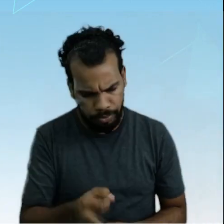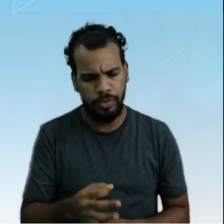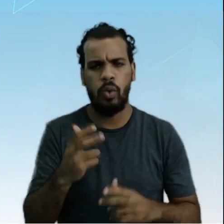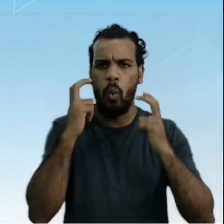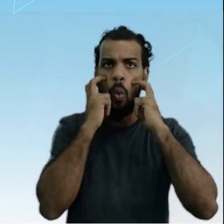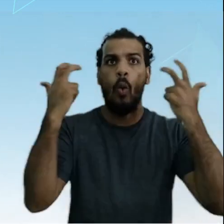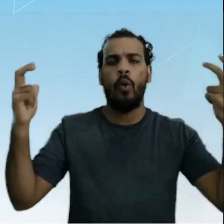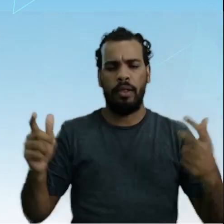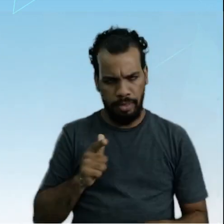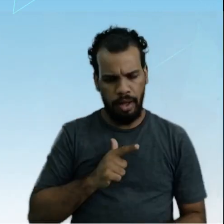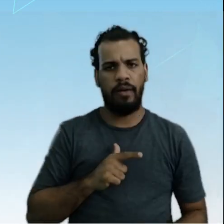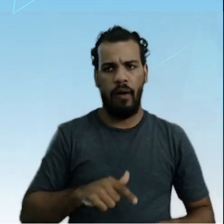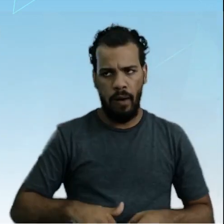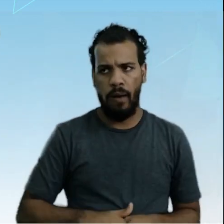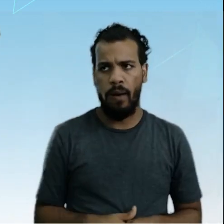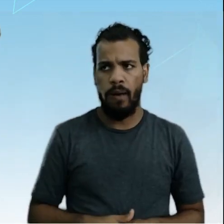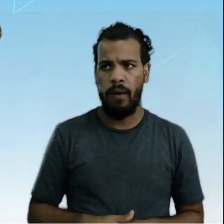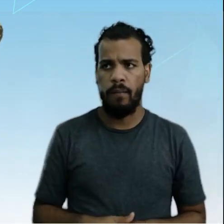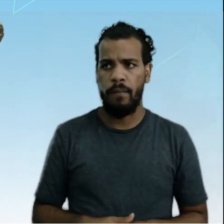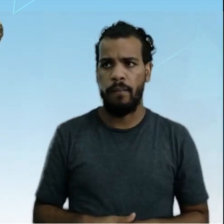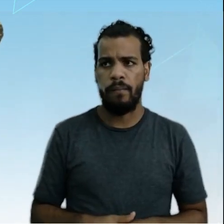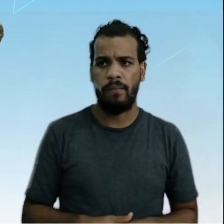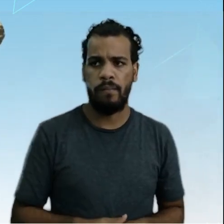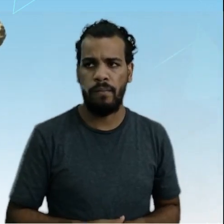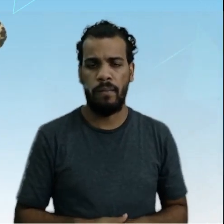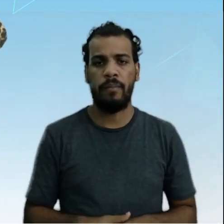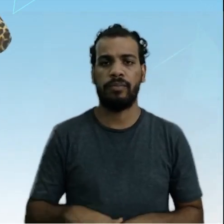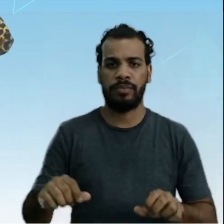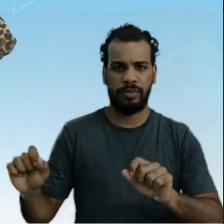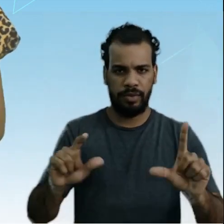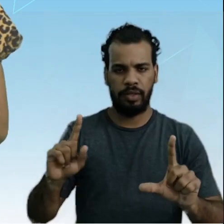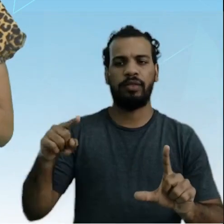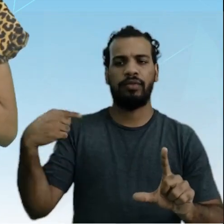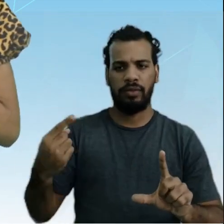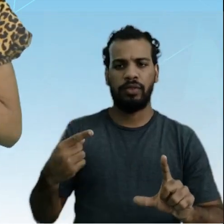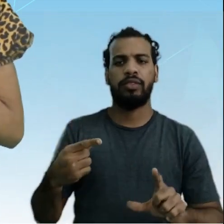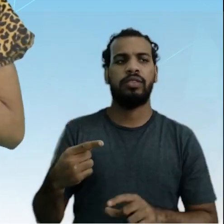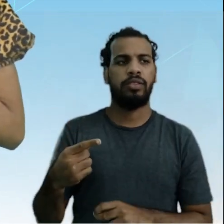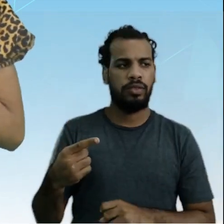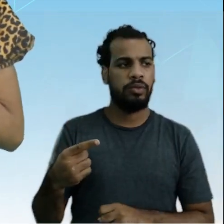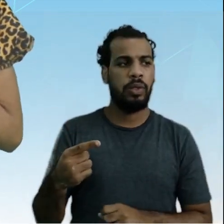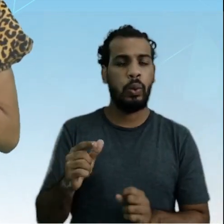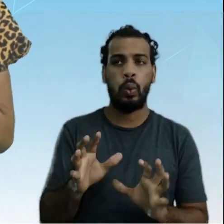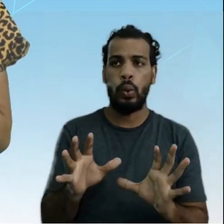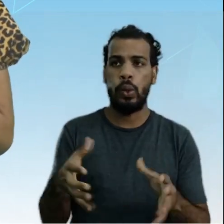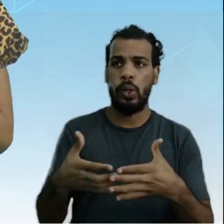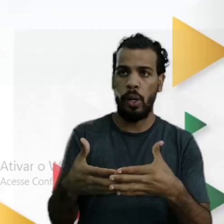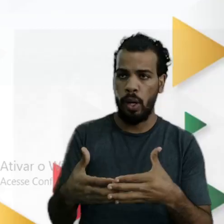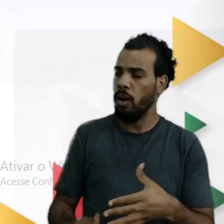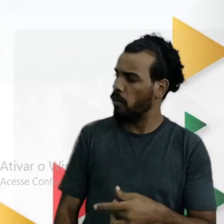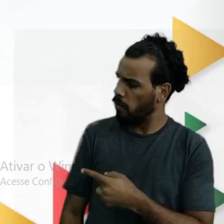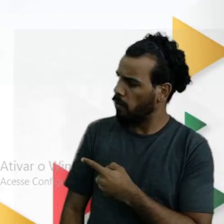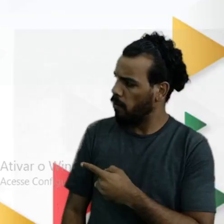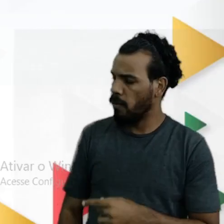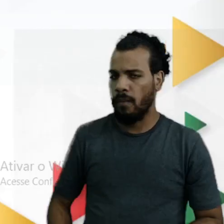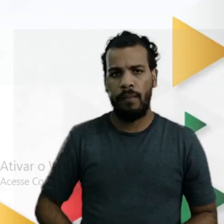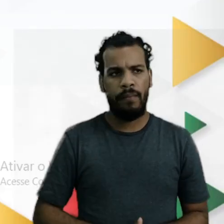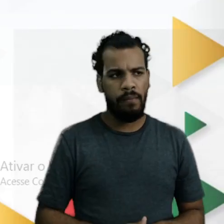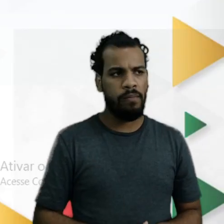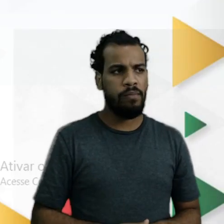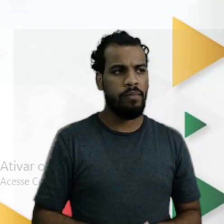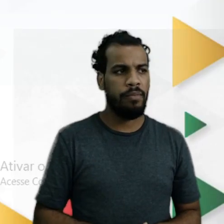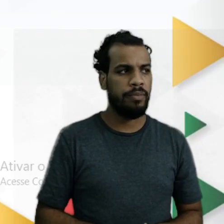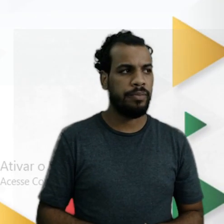cultural. Se vocês virem as próximas imagens, a gente tem a formação dos grupos, Como é a isso matéria? agora, isso